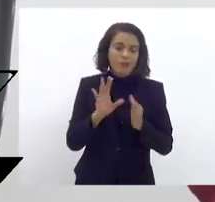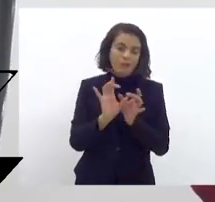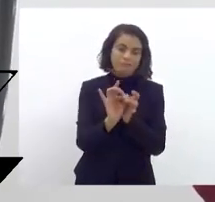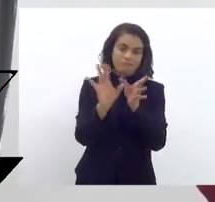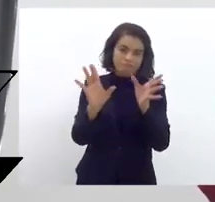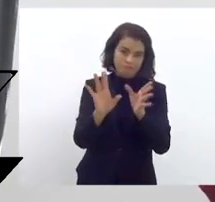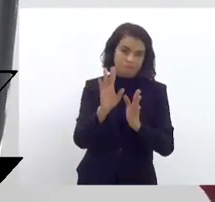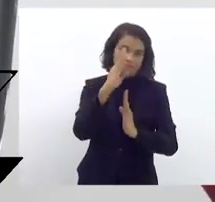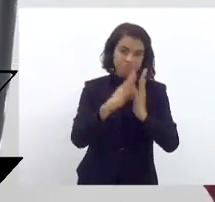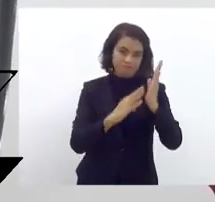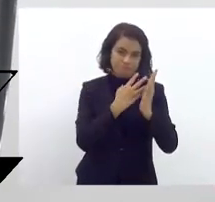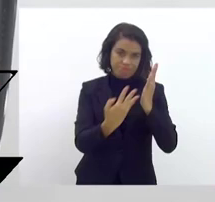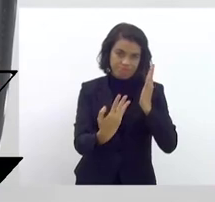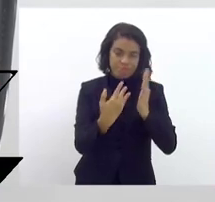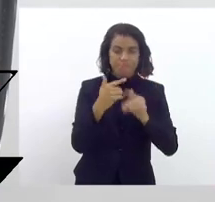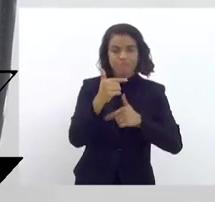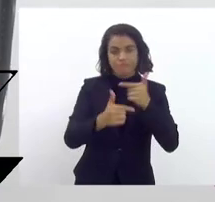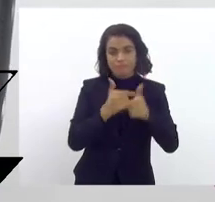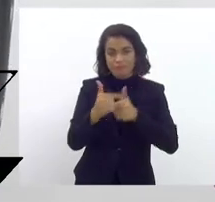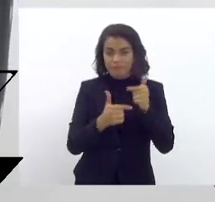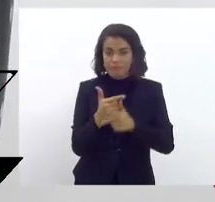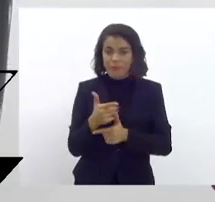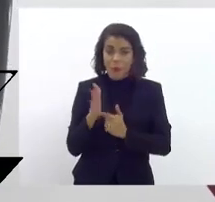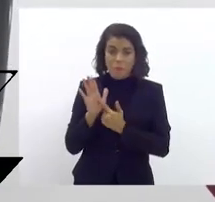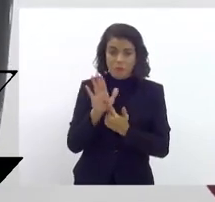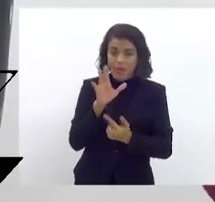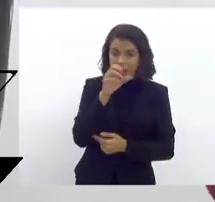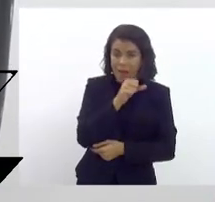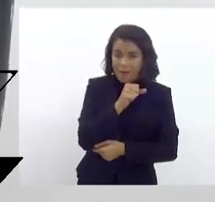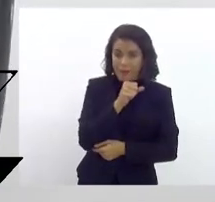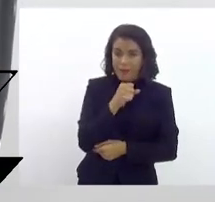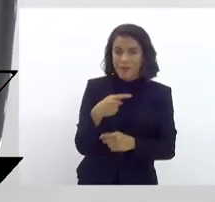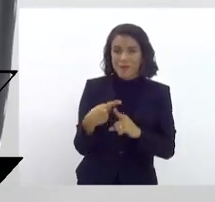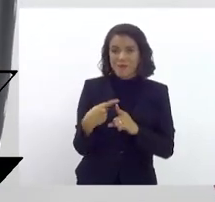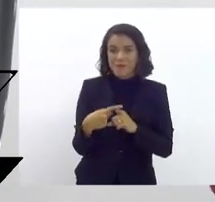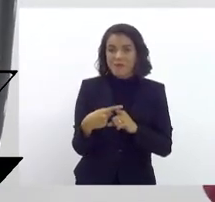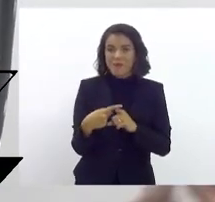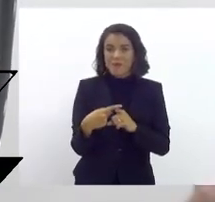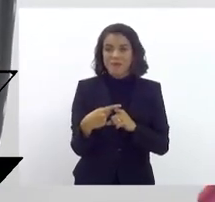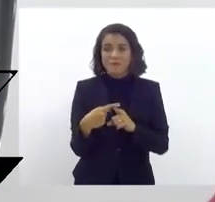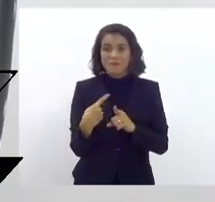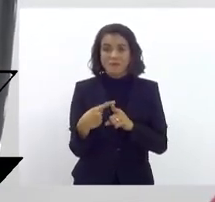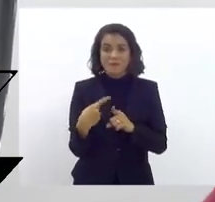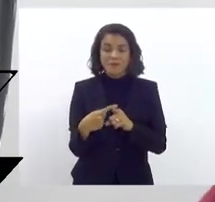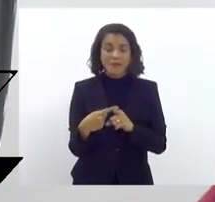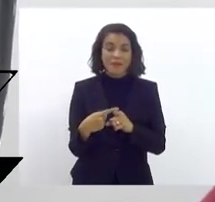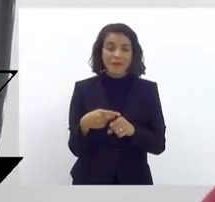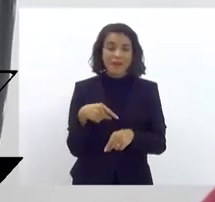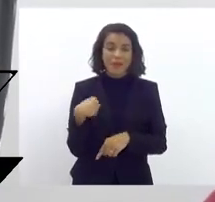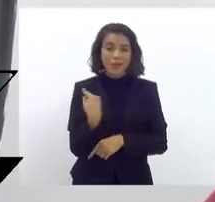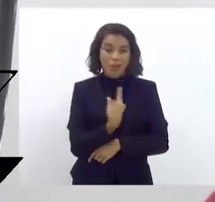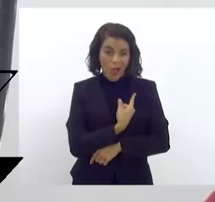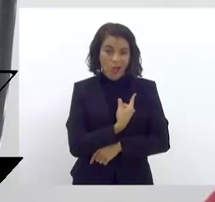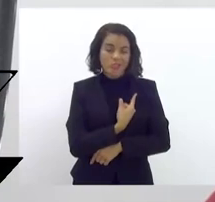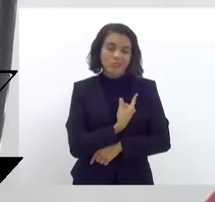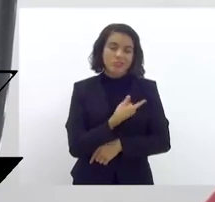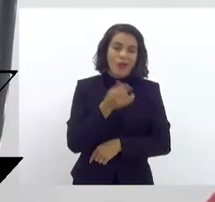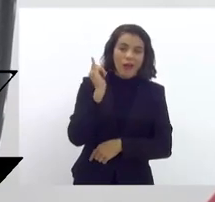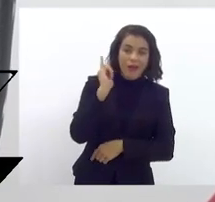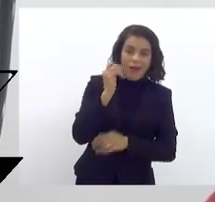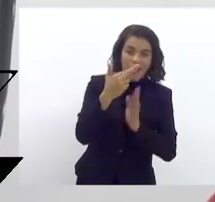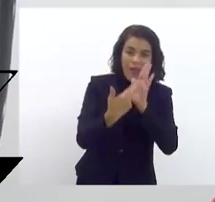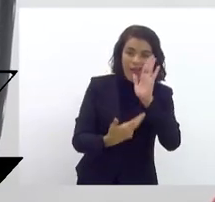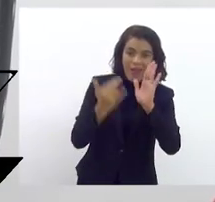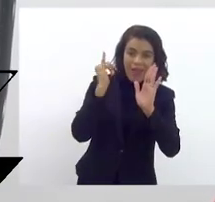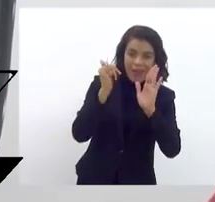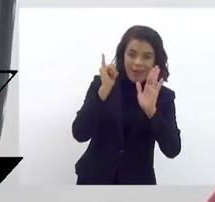nosso plano de trabalho apresentei rapidamente porque vejo que o nosso é nosso relator dessa CPI